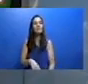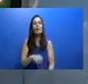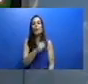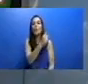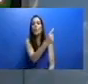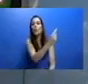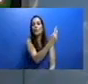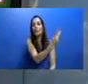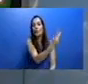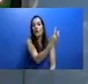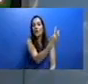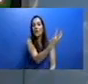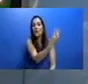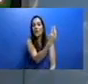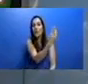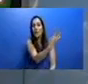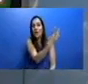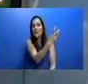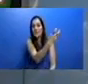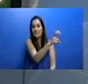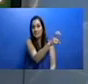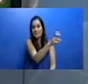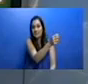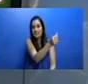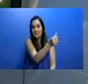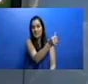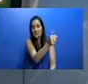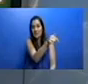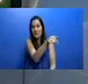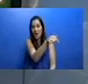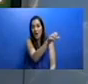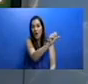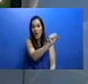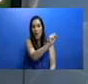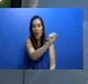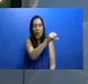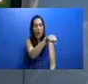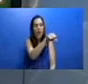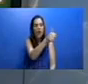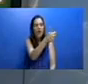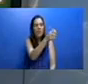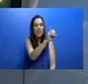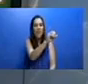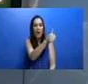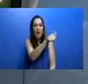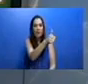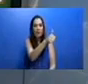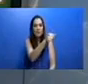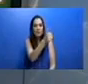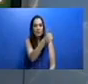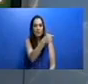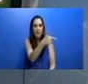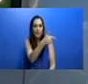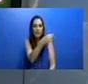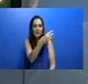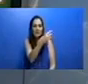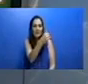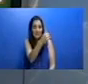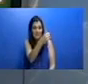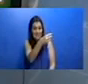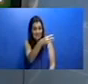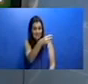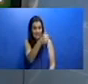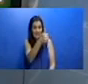1, 2, 3, 4, 5, 6, 7, 8, 9, 10, 11, 12,